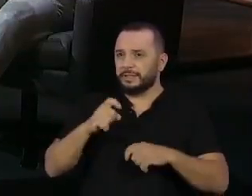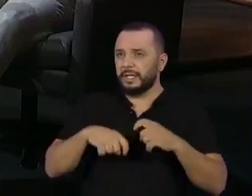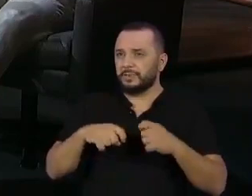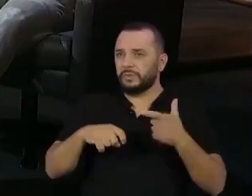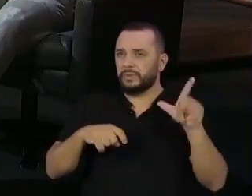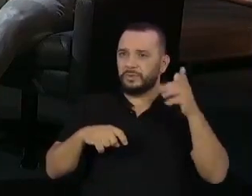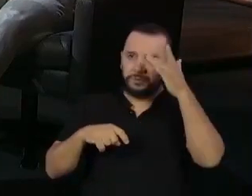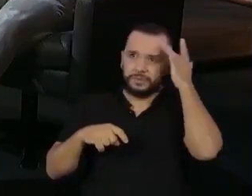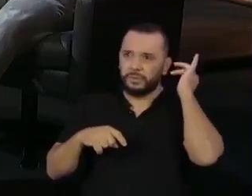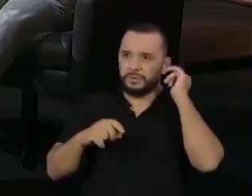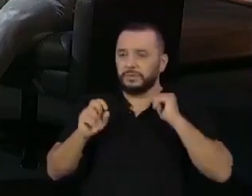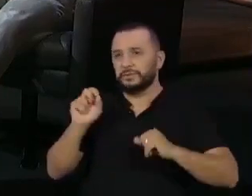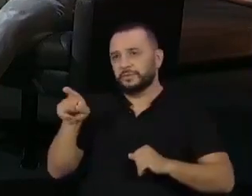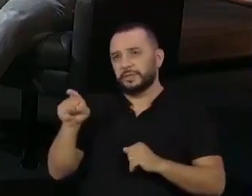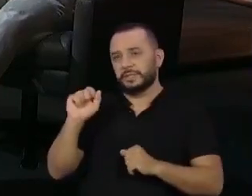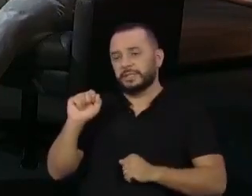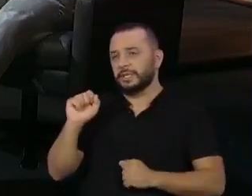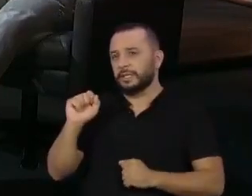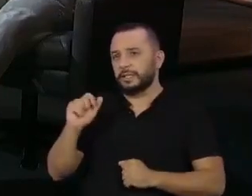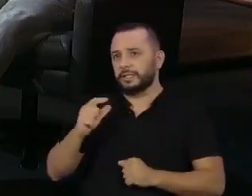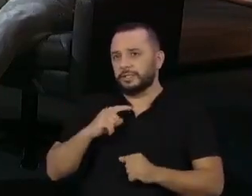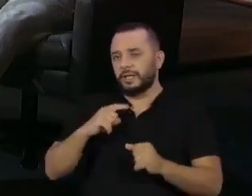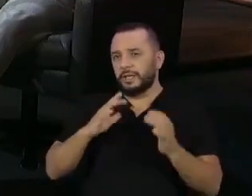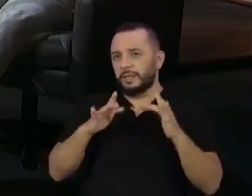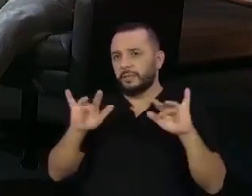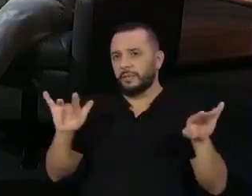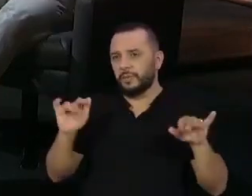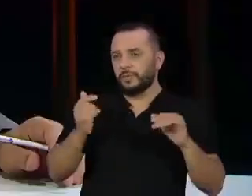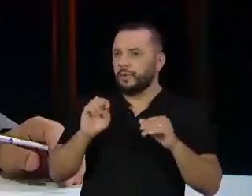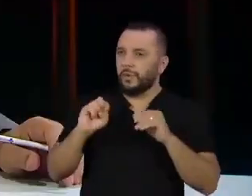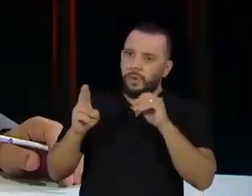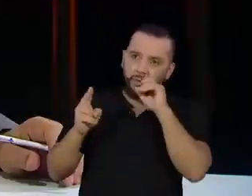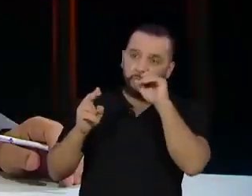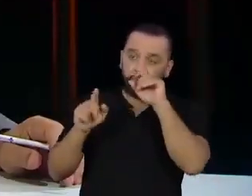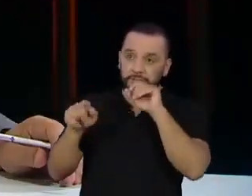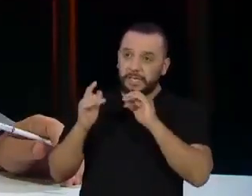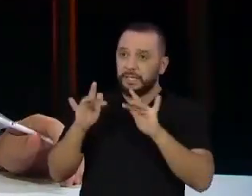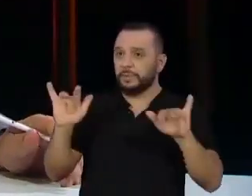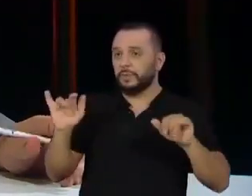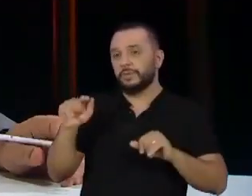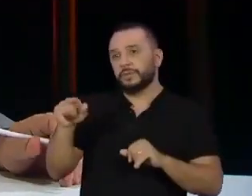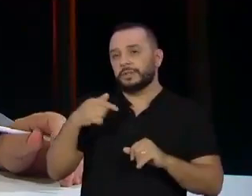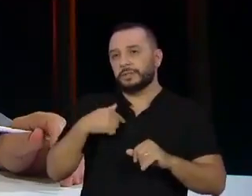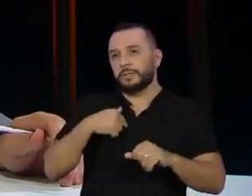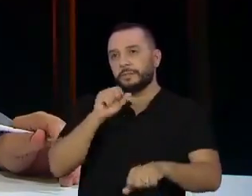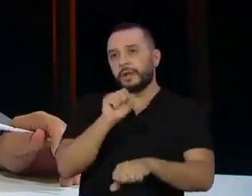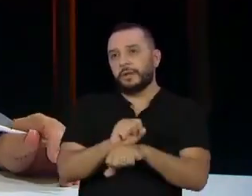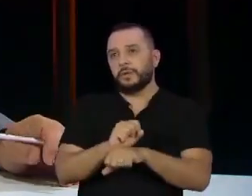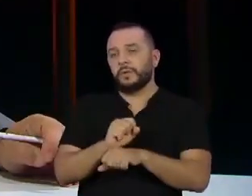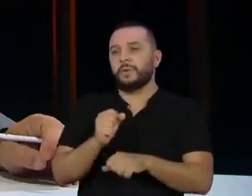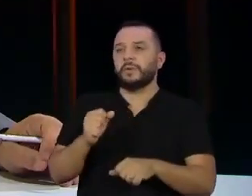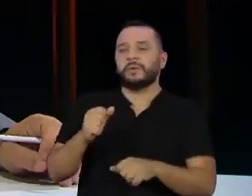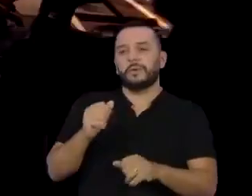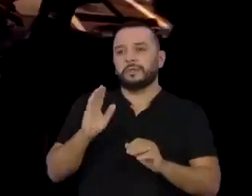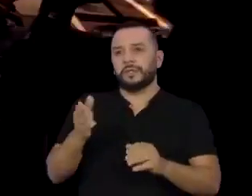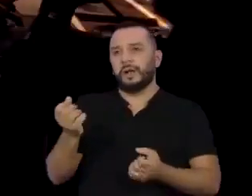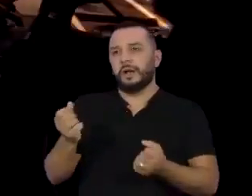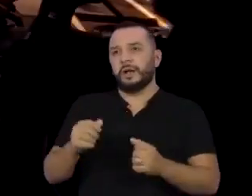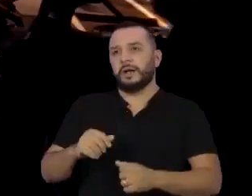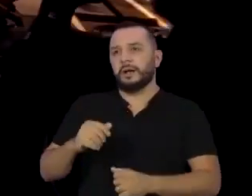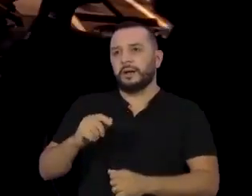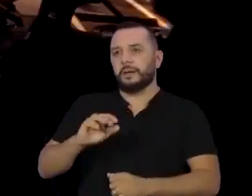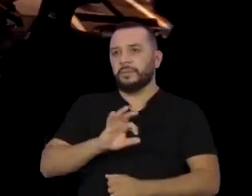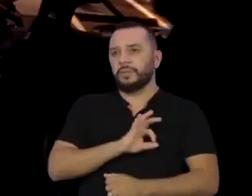como sei quem ou se você não sei quem terminou com você você terminou ou se você parou bêbado numa blitz ou se você